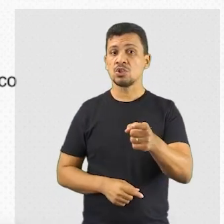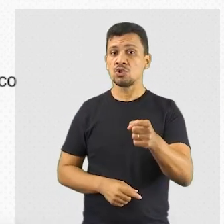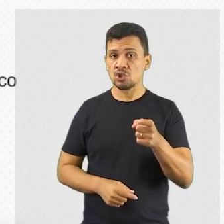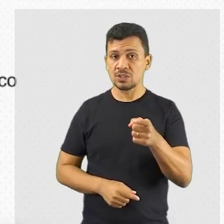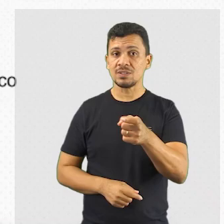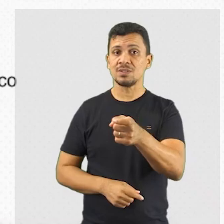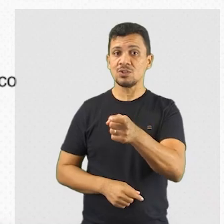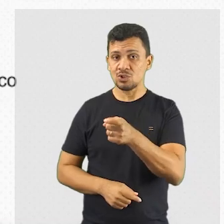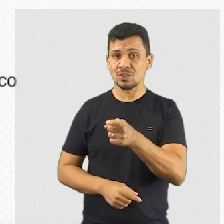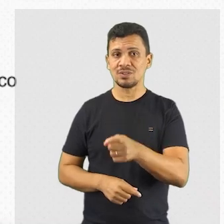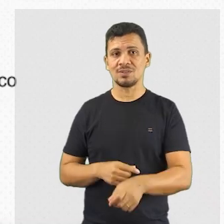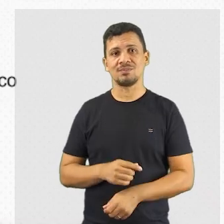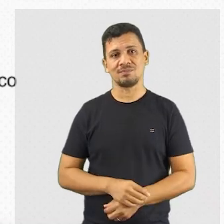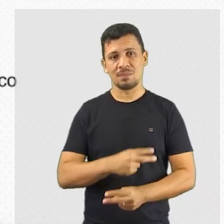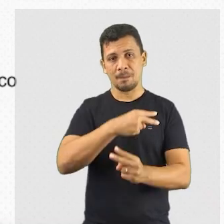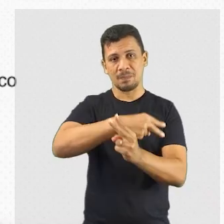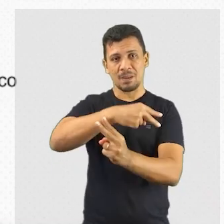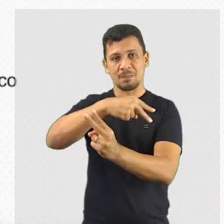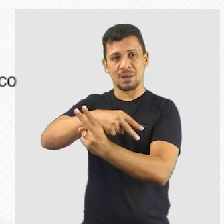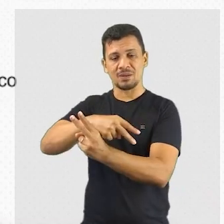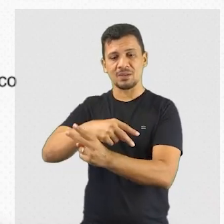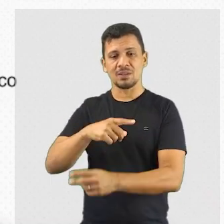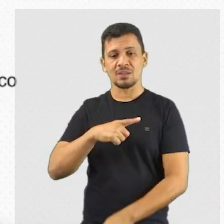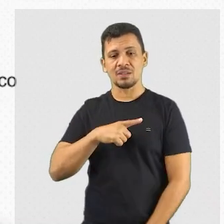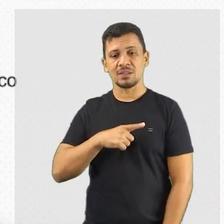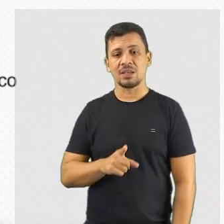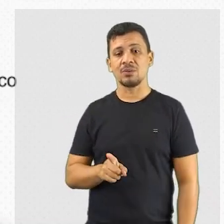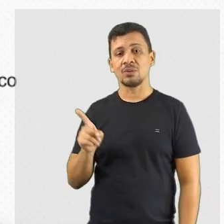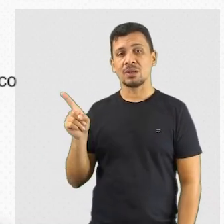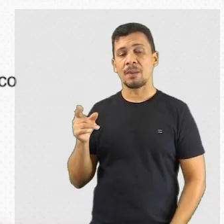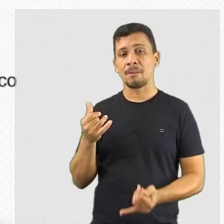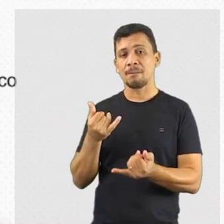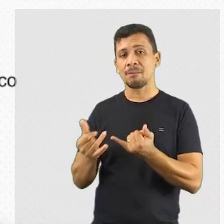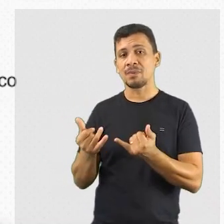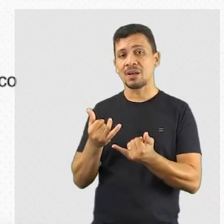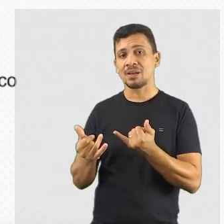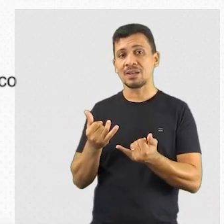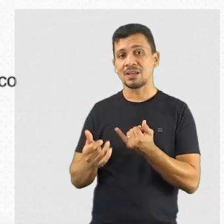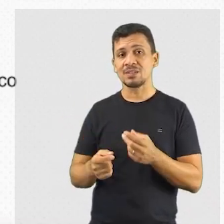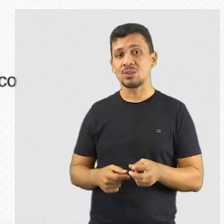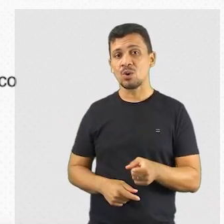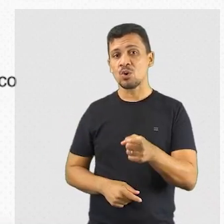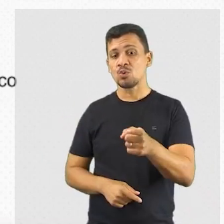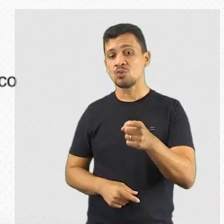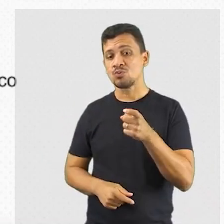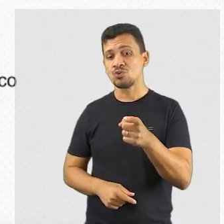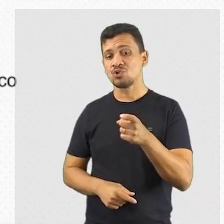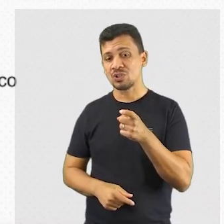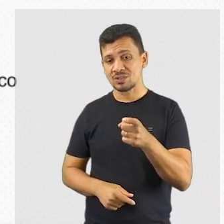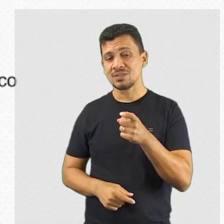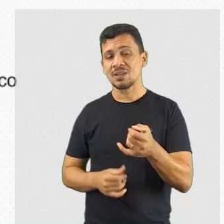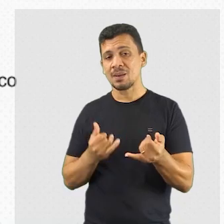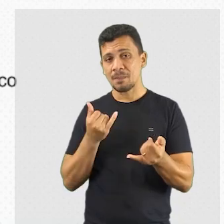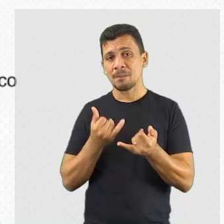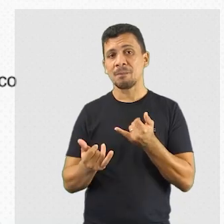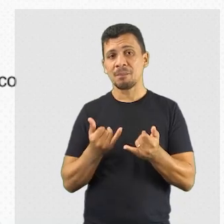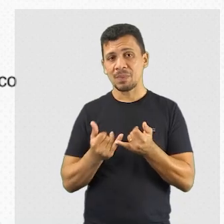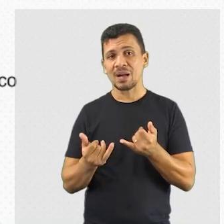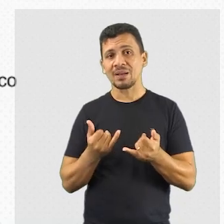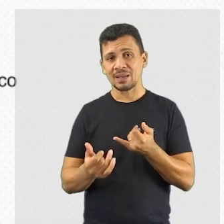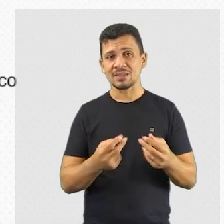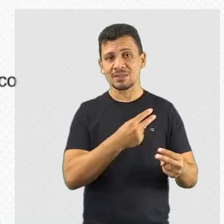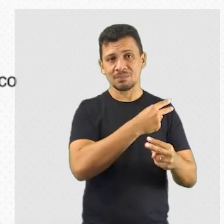XX, então é um cromossomo que ele tem esse formato de X, tá? Por isso que a gente chama de X, ele é bem parecido com os demais